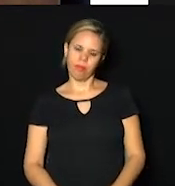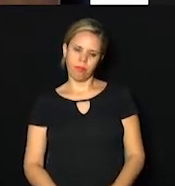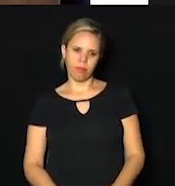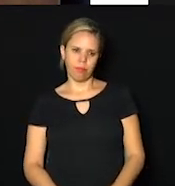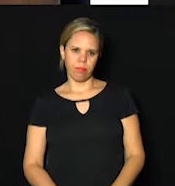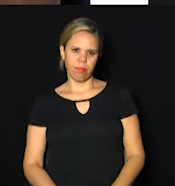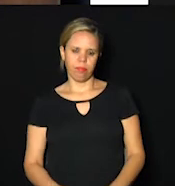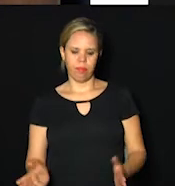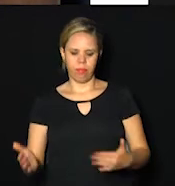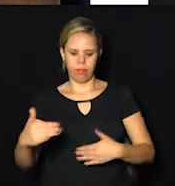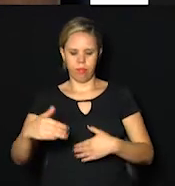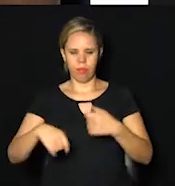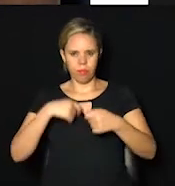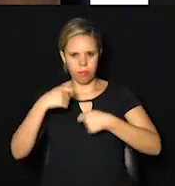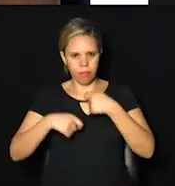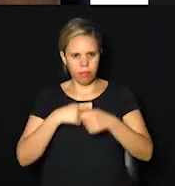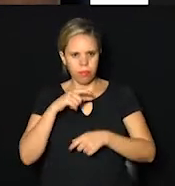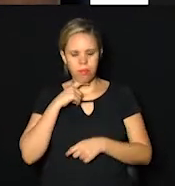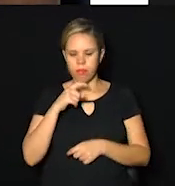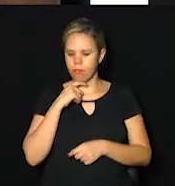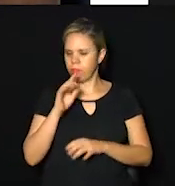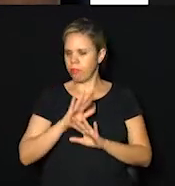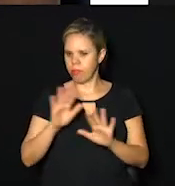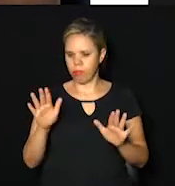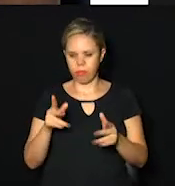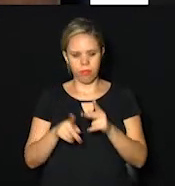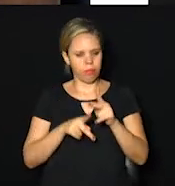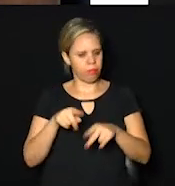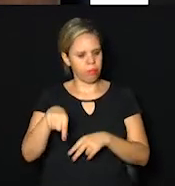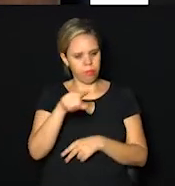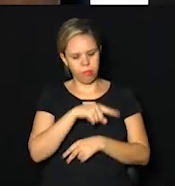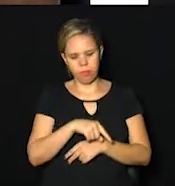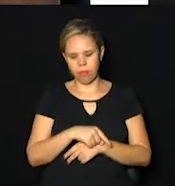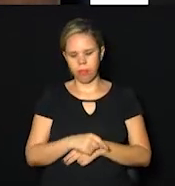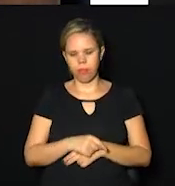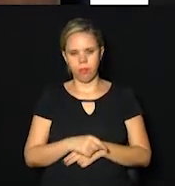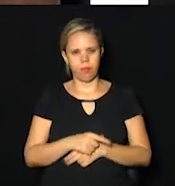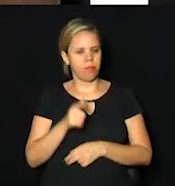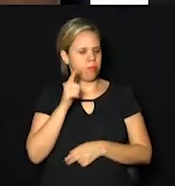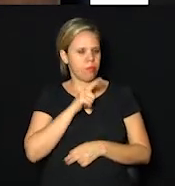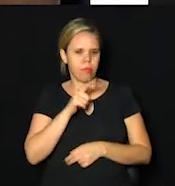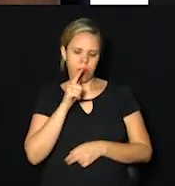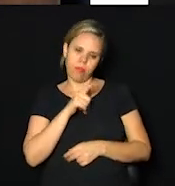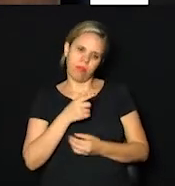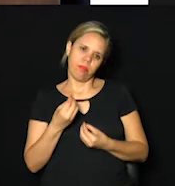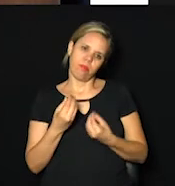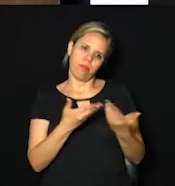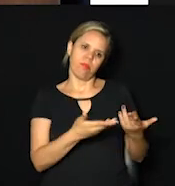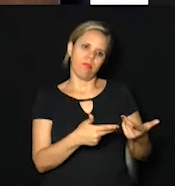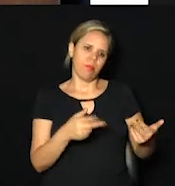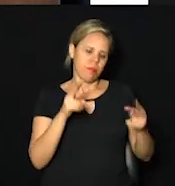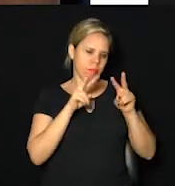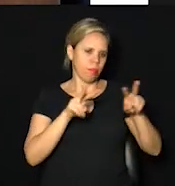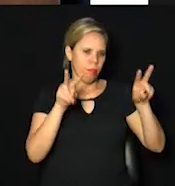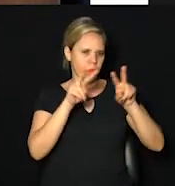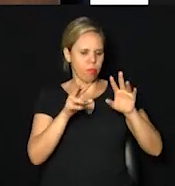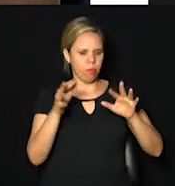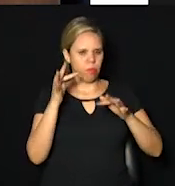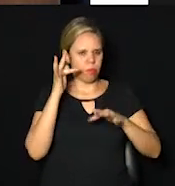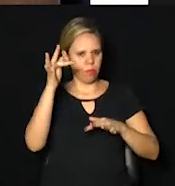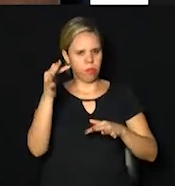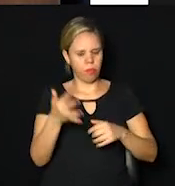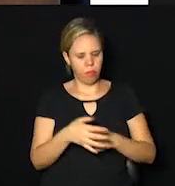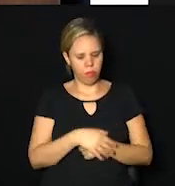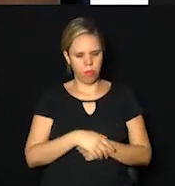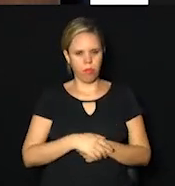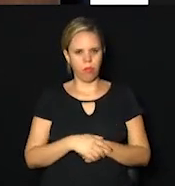cesta básica, é porque ninguém mais ao redor dessas pessoas conseguiram entregar alguma visão de futuro